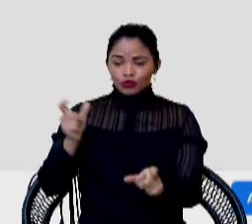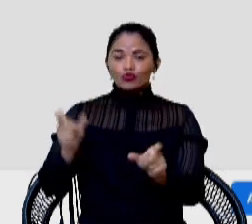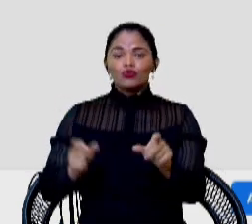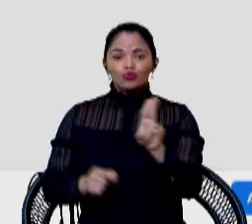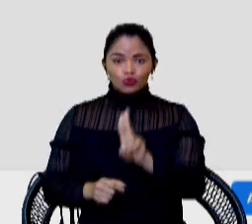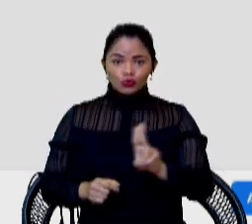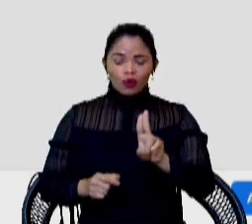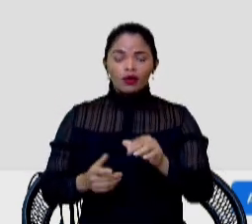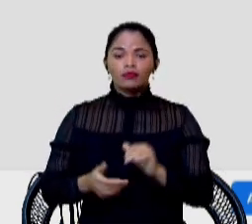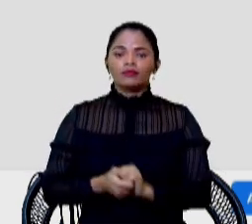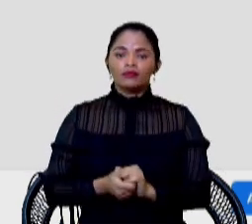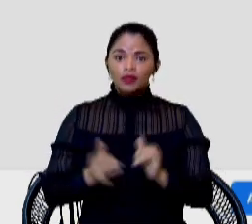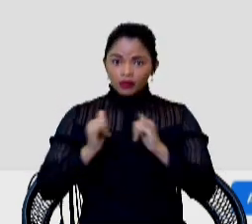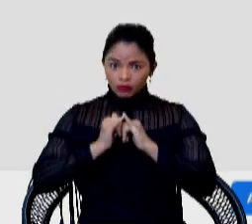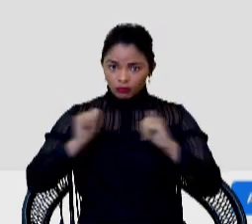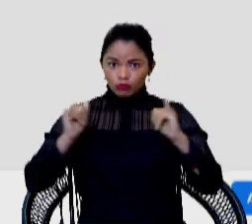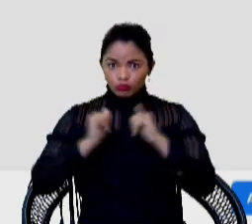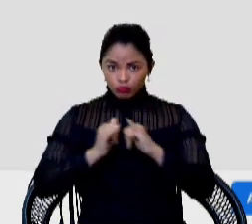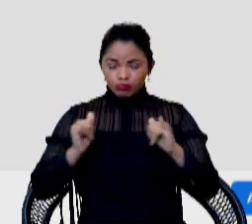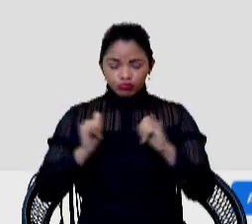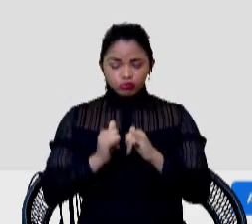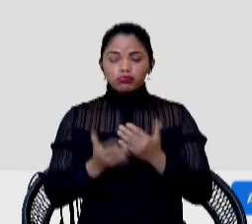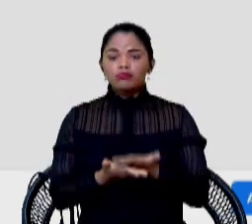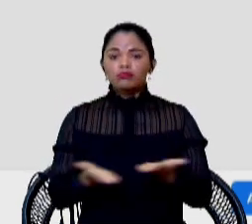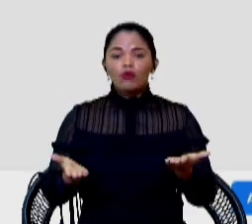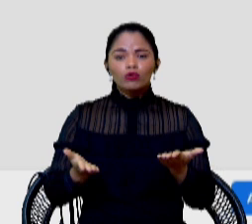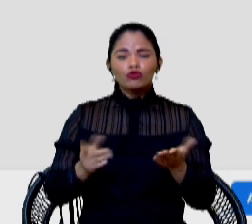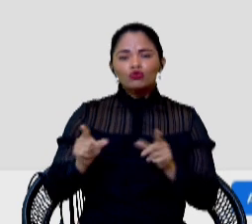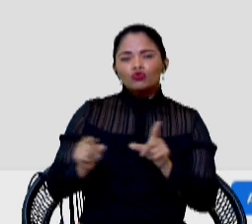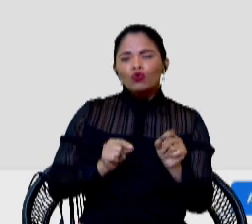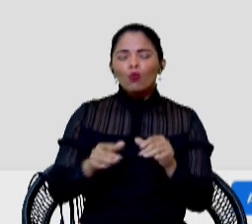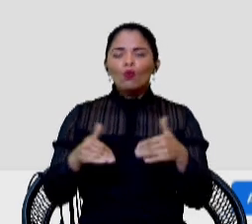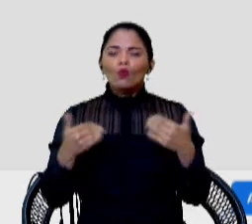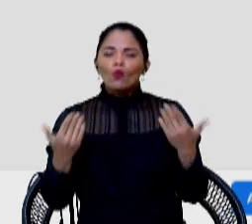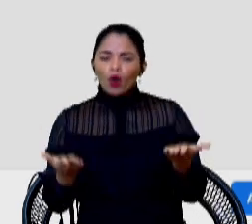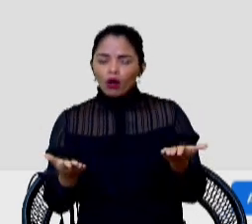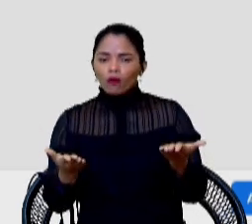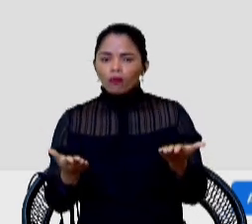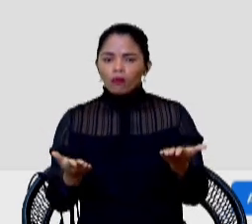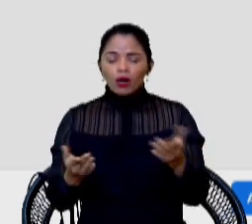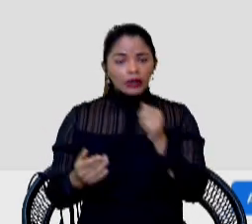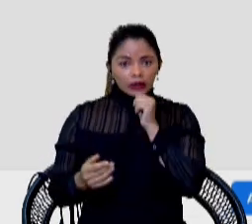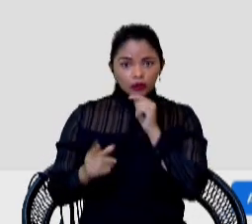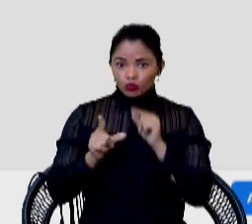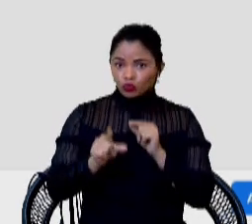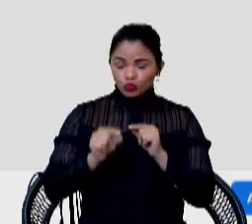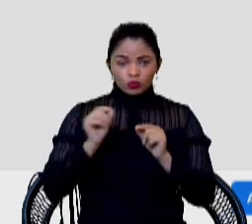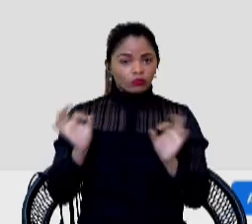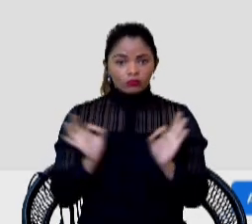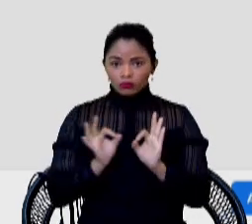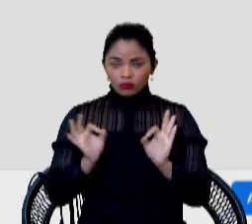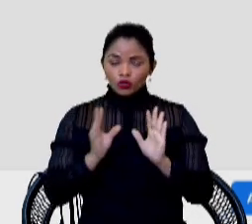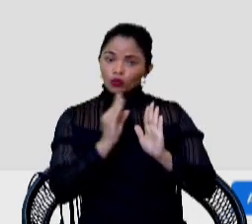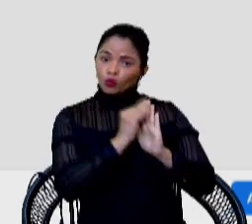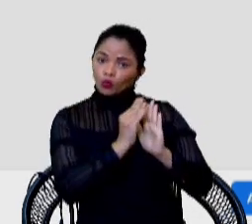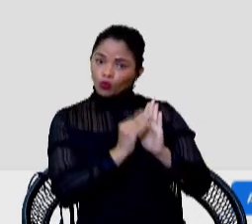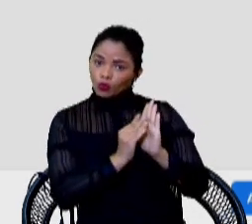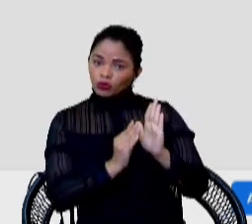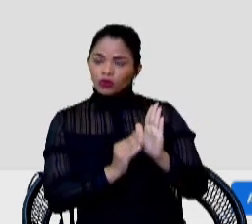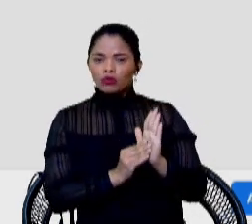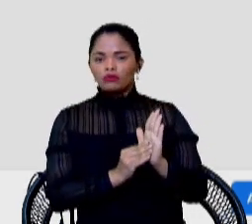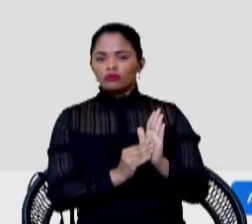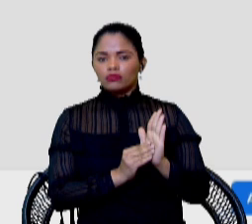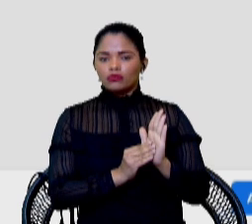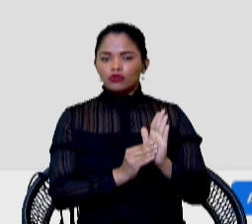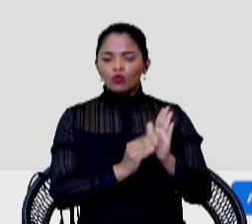tá bom? Então, a campanha, eu posso definir um nome de campanha, eu não vou definir agora. Colocar conteúdos, categoria de anúncio